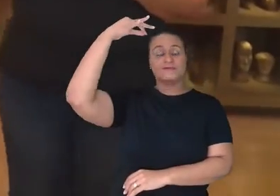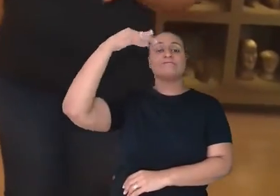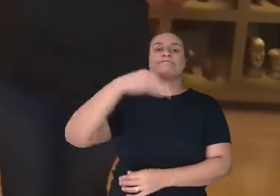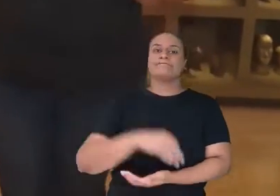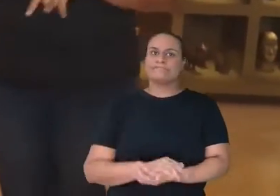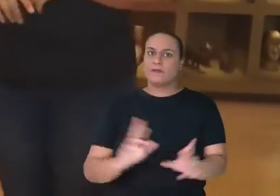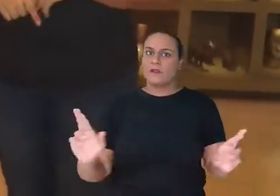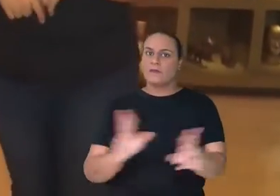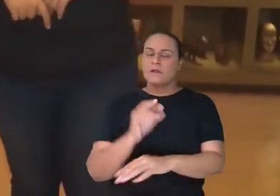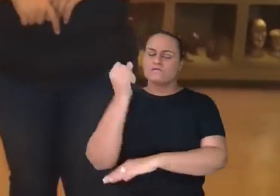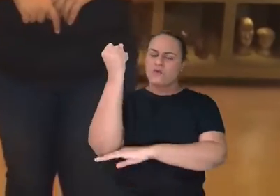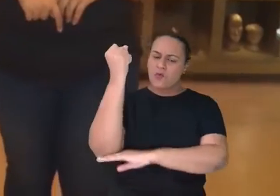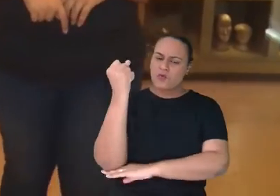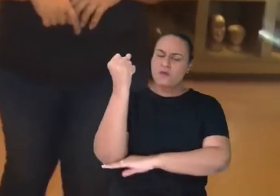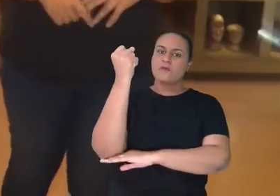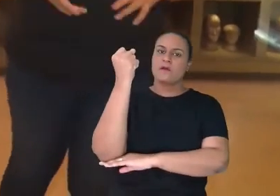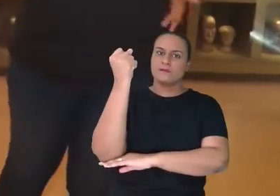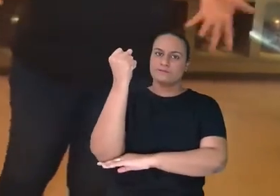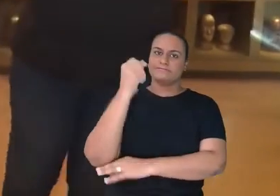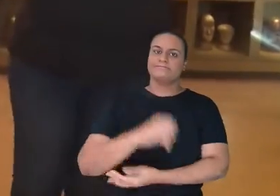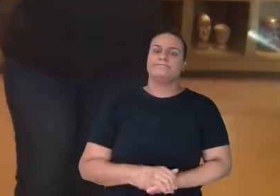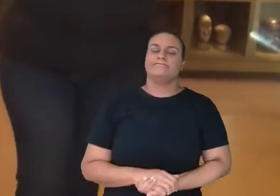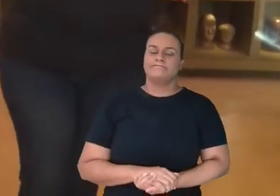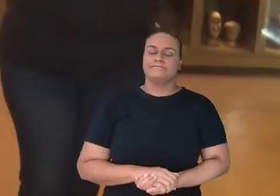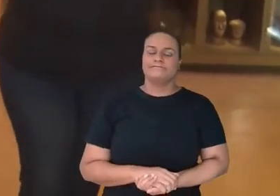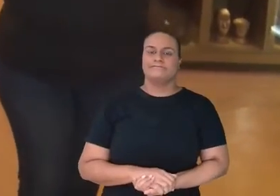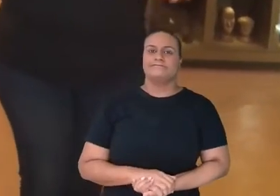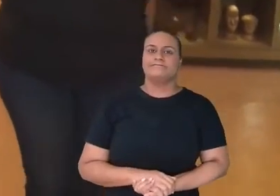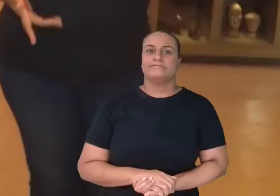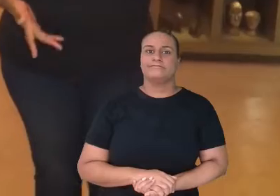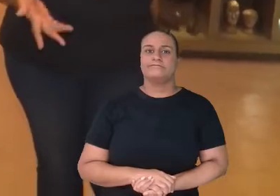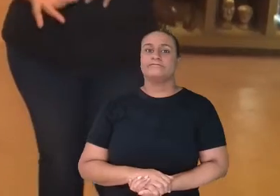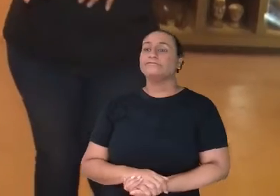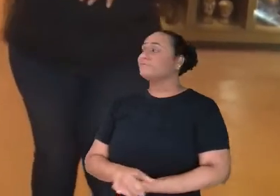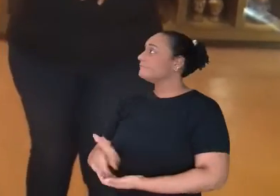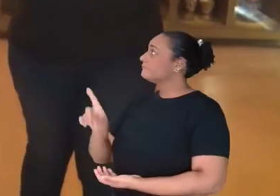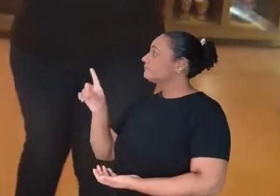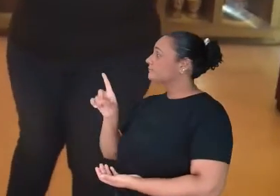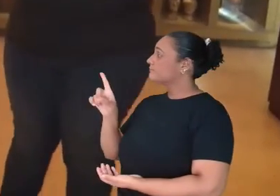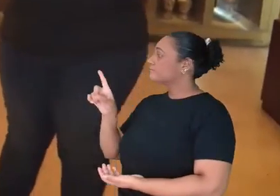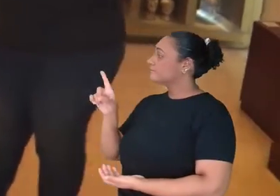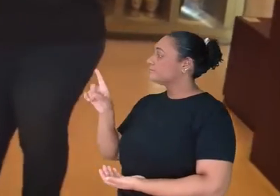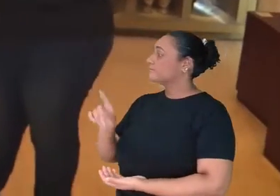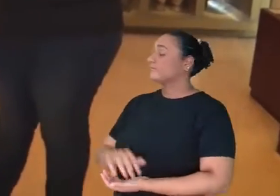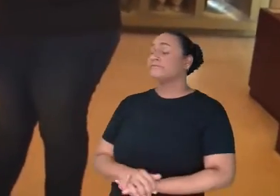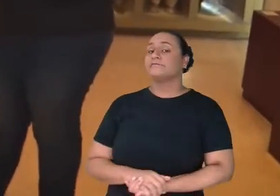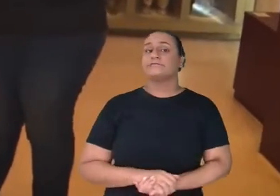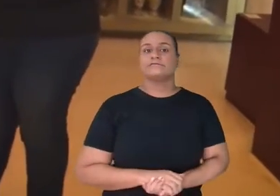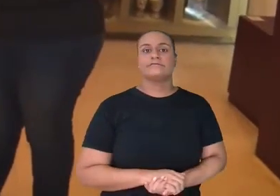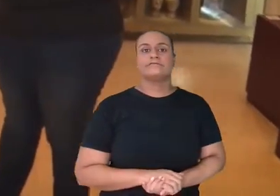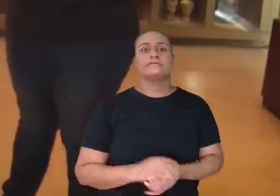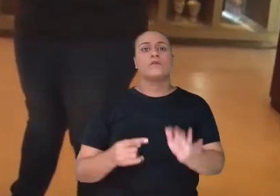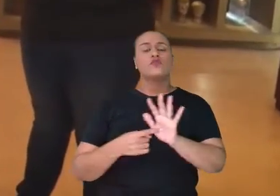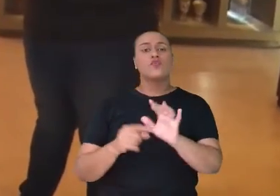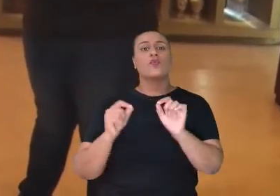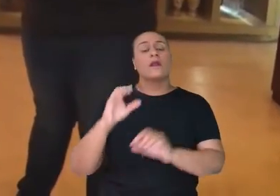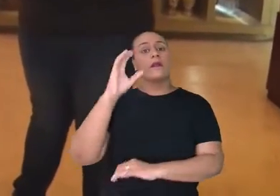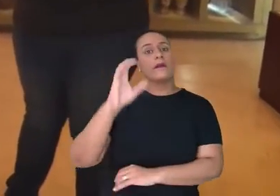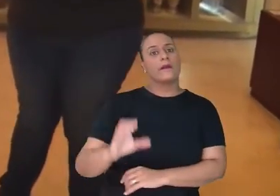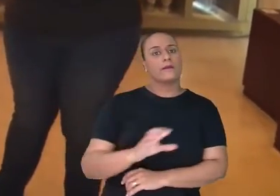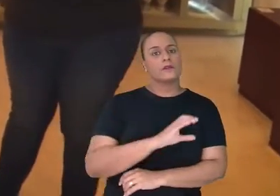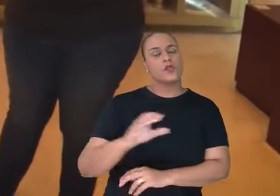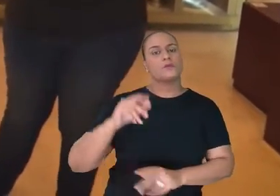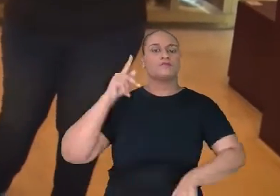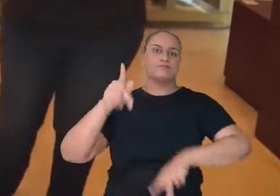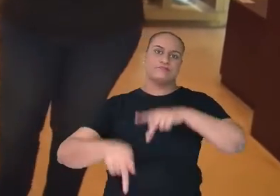de resistência e de manutenção da cultura. Então, aqui a gente já passa a falar um pouco sobre o catolicismo